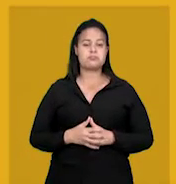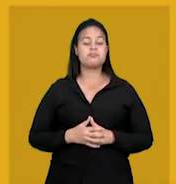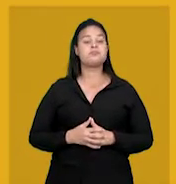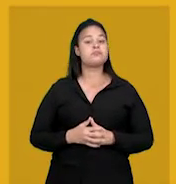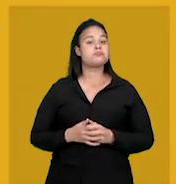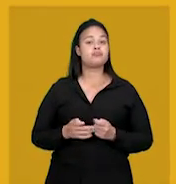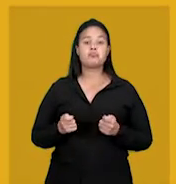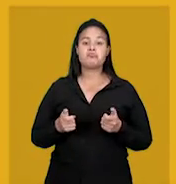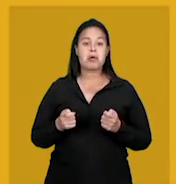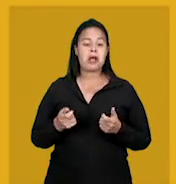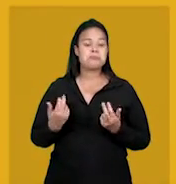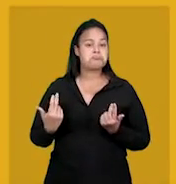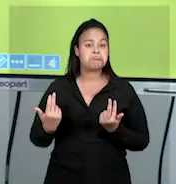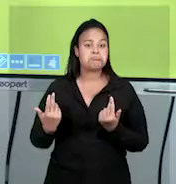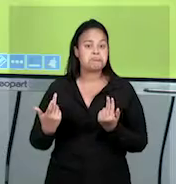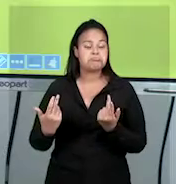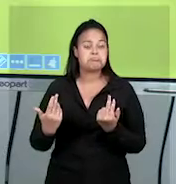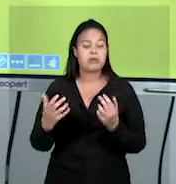praticamente do mesmo tamanho.